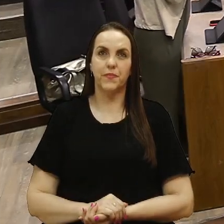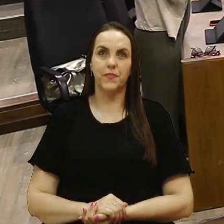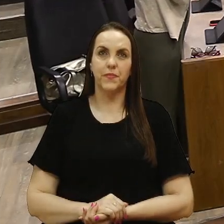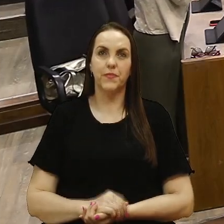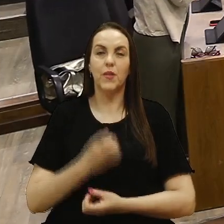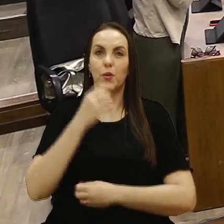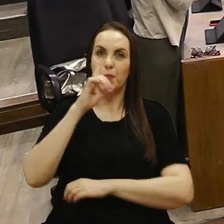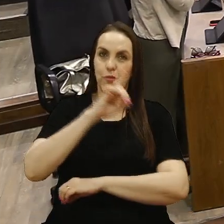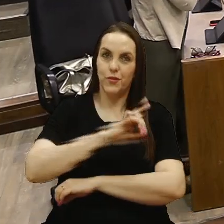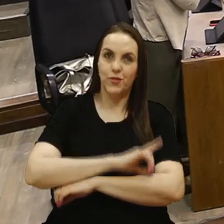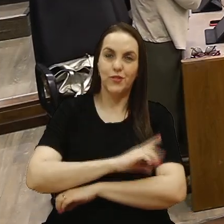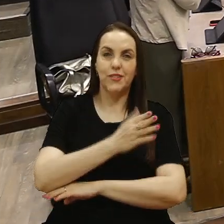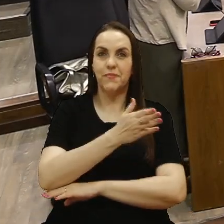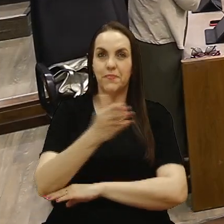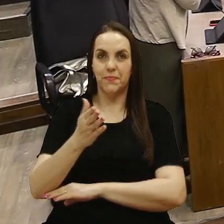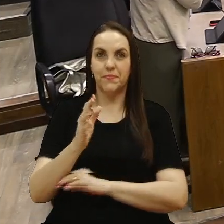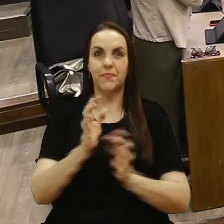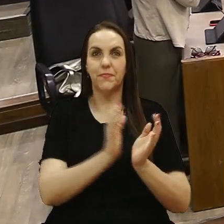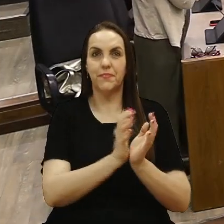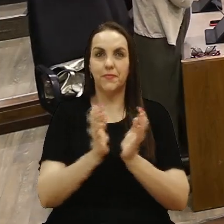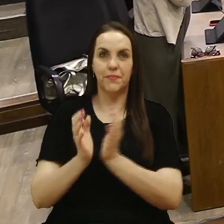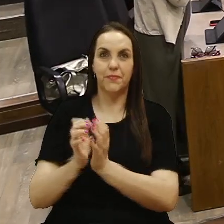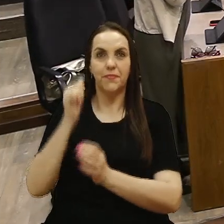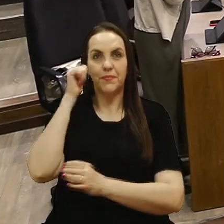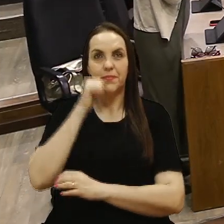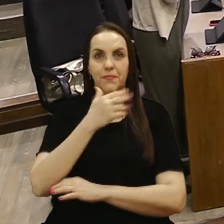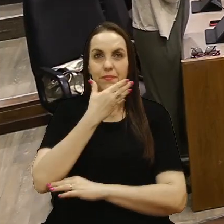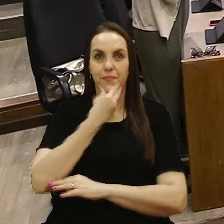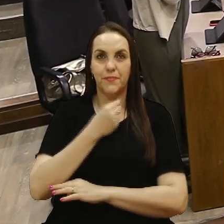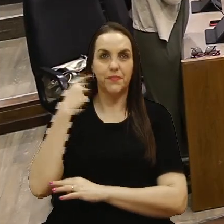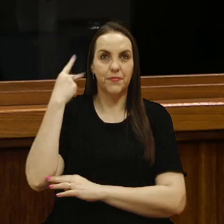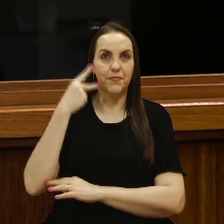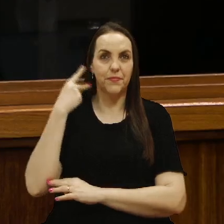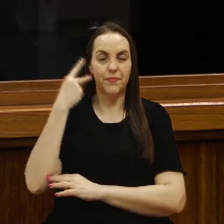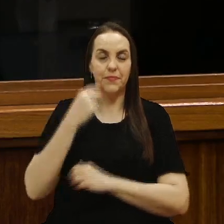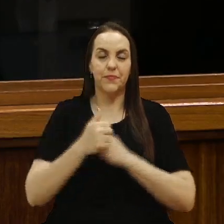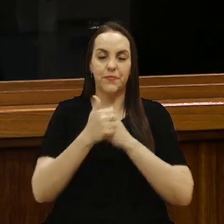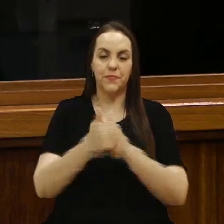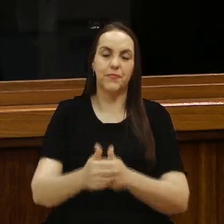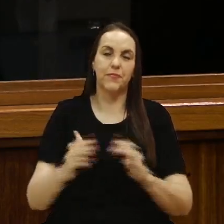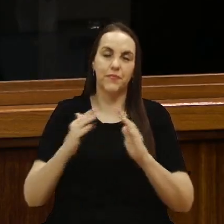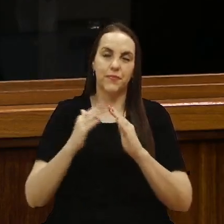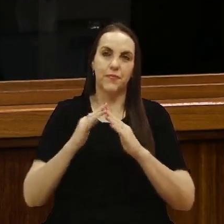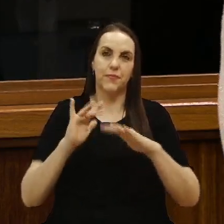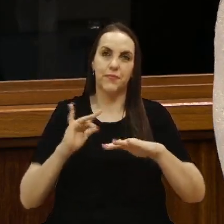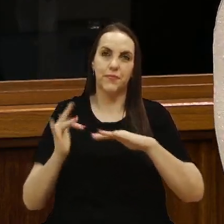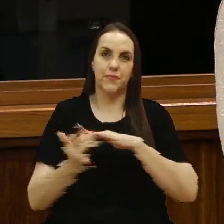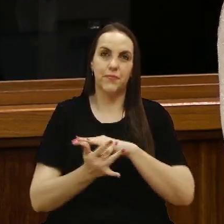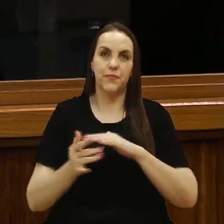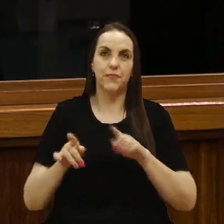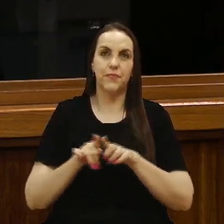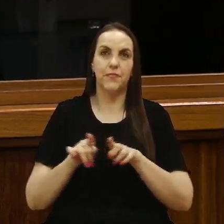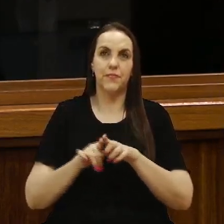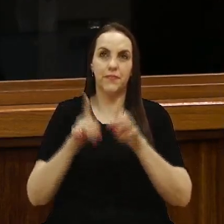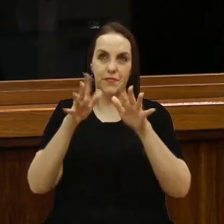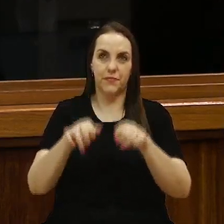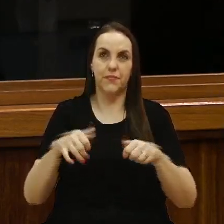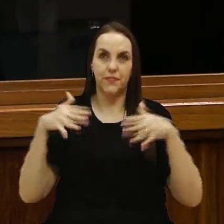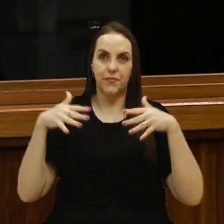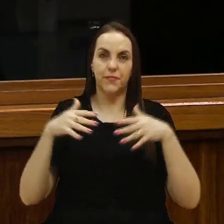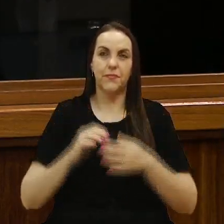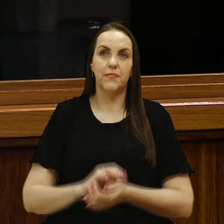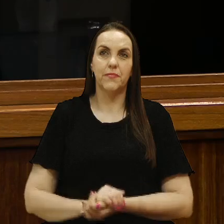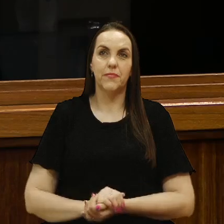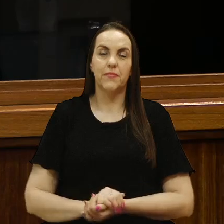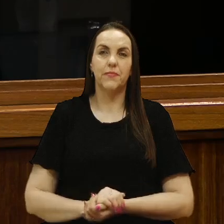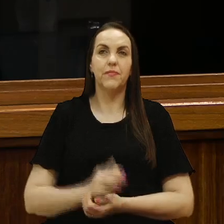Bom dia, colegas vereadoras, vereadores, a quem nos acompanha em casa pelas redes e também aqui na plateia.